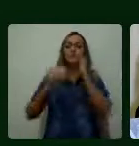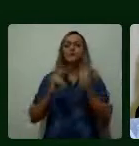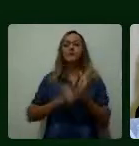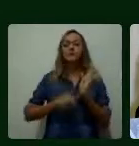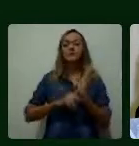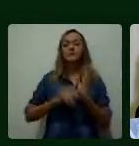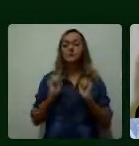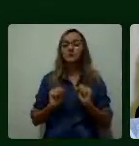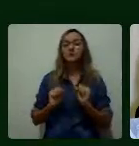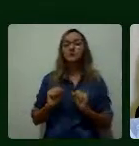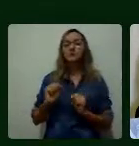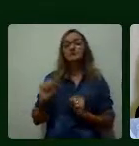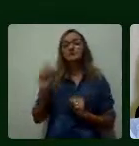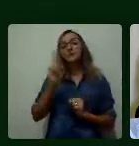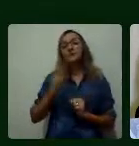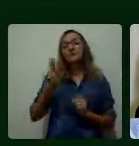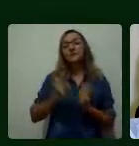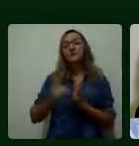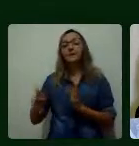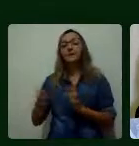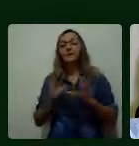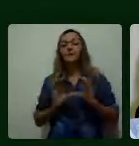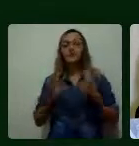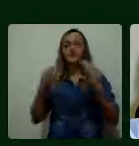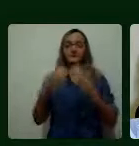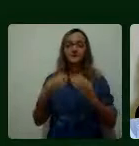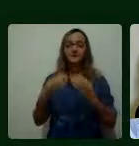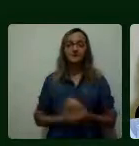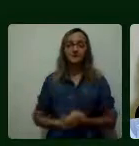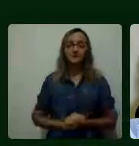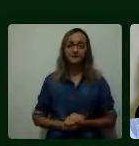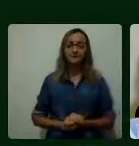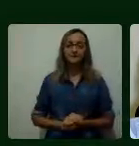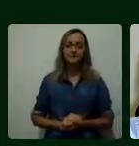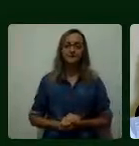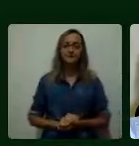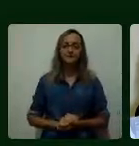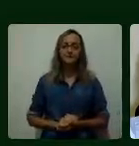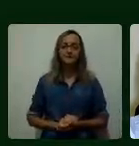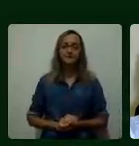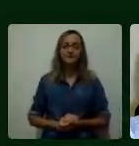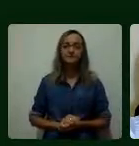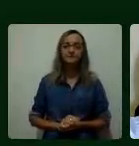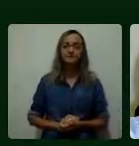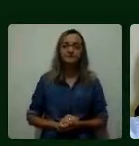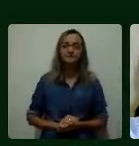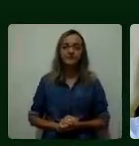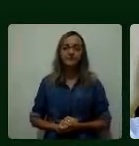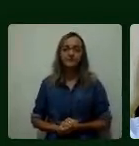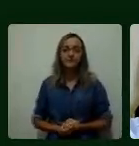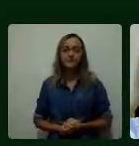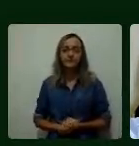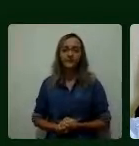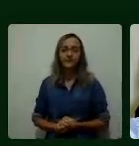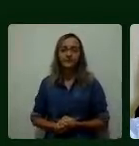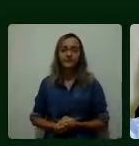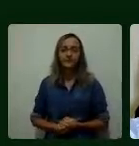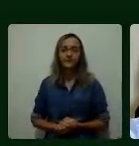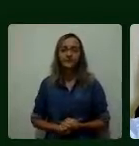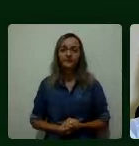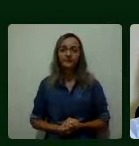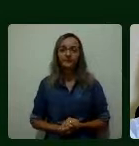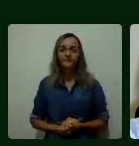parte desafios. Então, a gente tem o desafio macro, né, que é o que é o desafio, e embaixo a gente tem vários exemplos, tá? Então, se